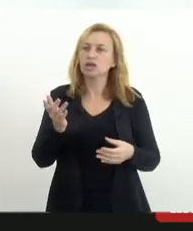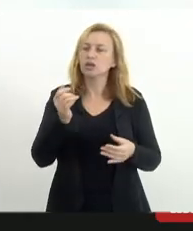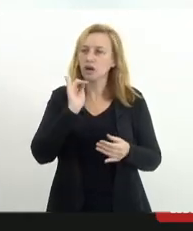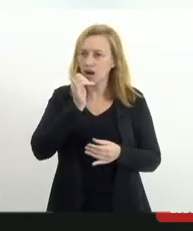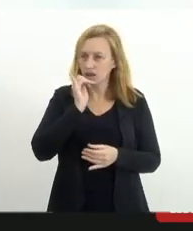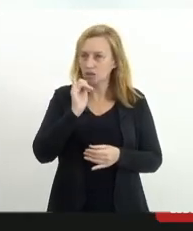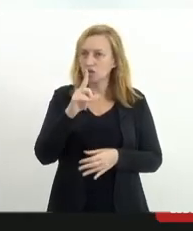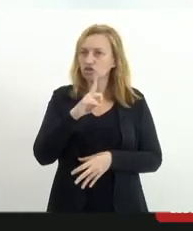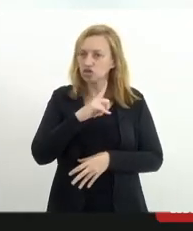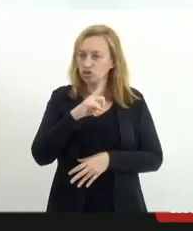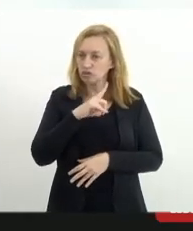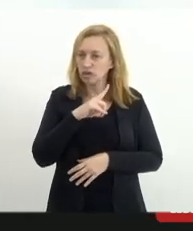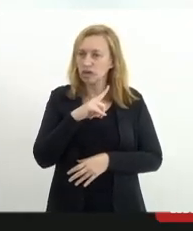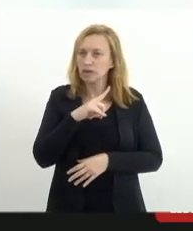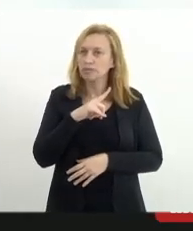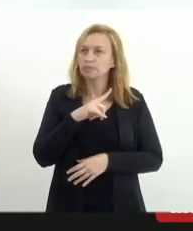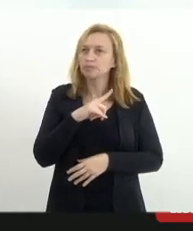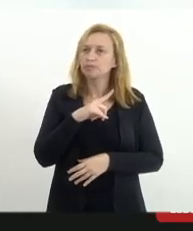tiver